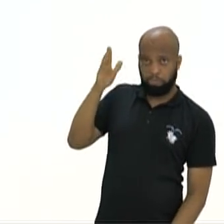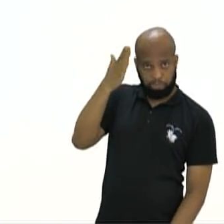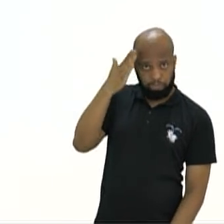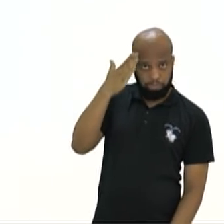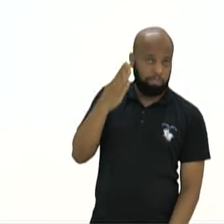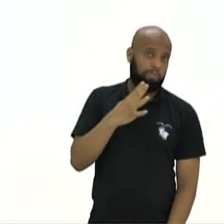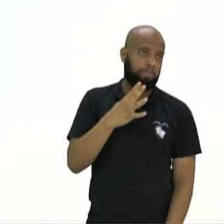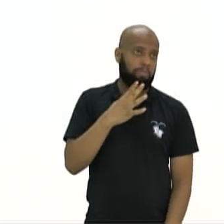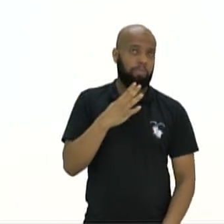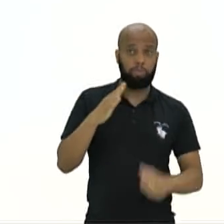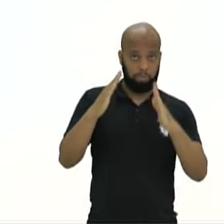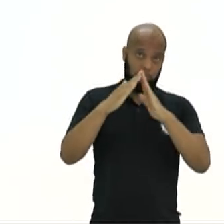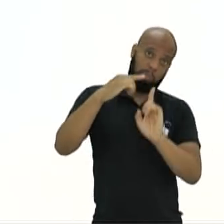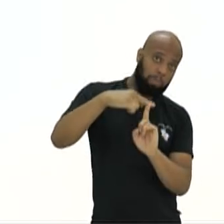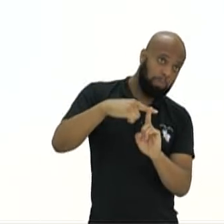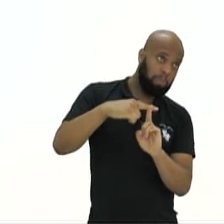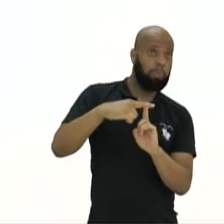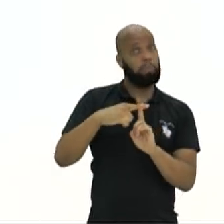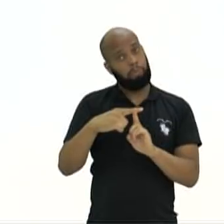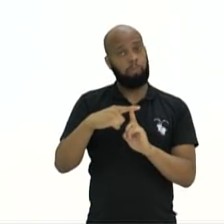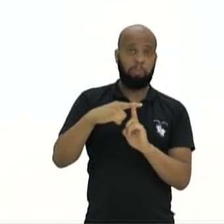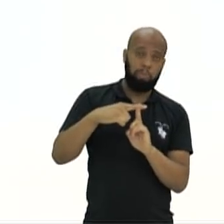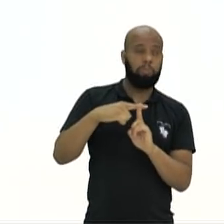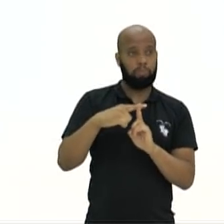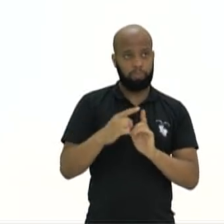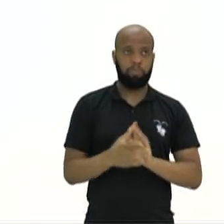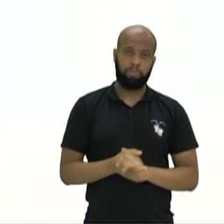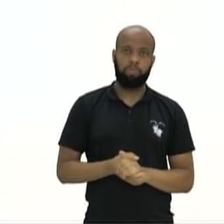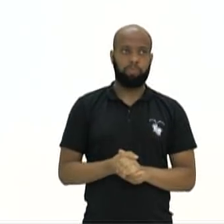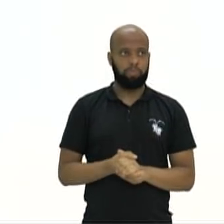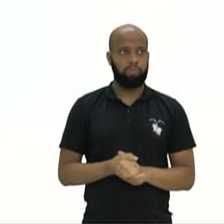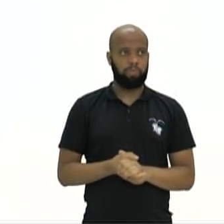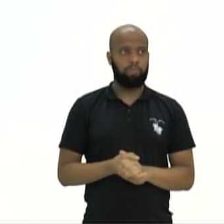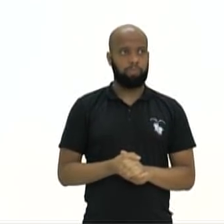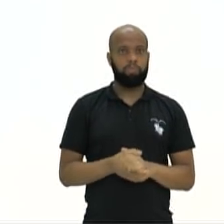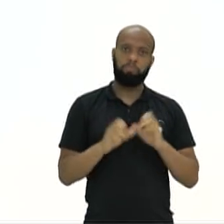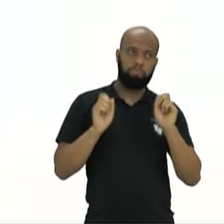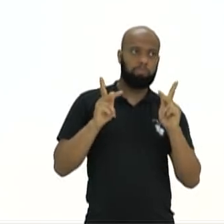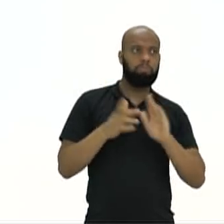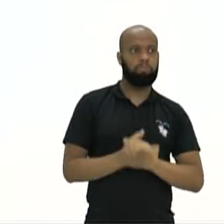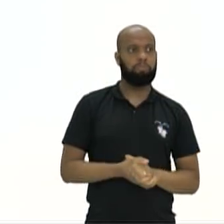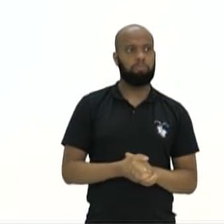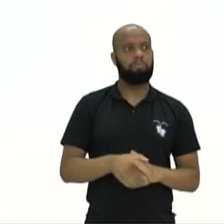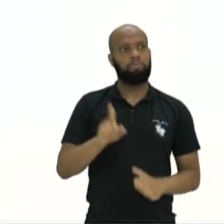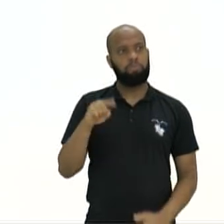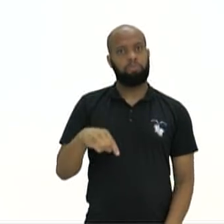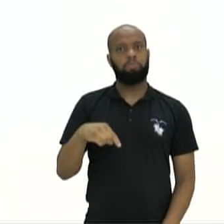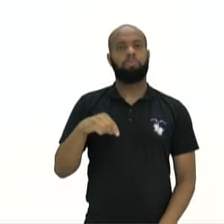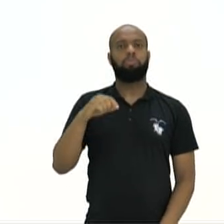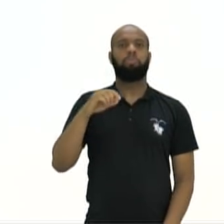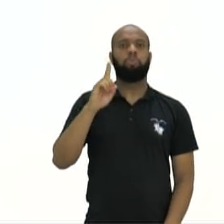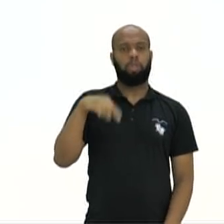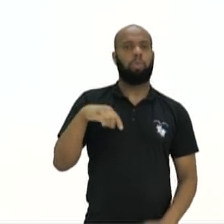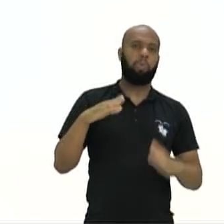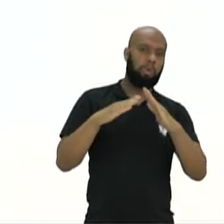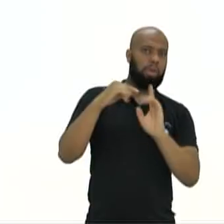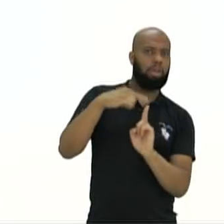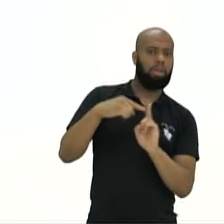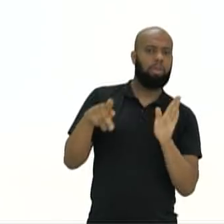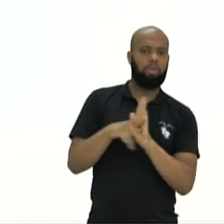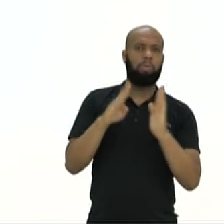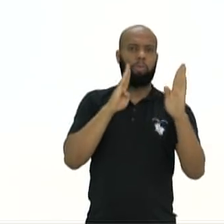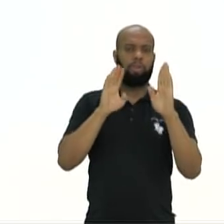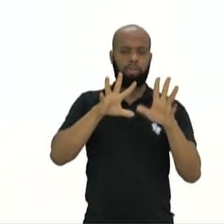Ah, professor, uma igreja? Pronto, logo de cara, né, galera? Né? Uma igreja colonial?